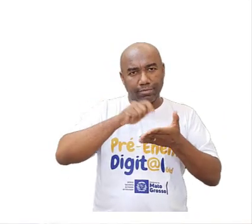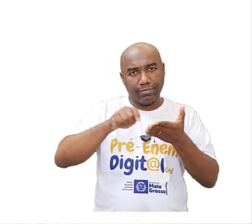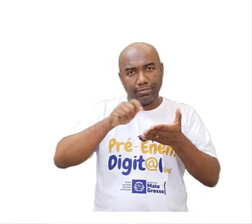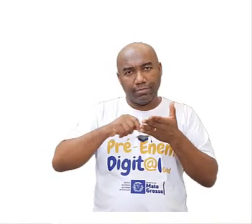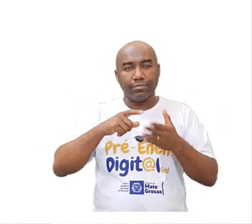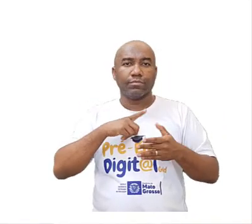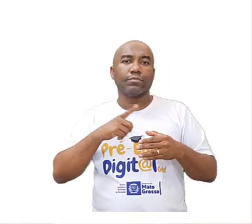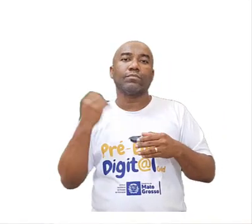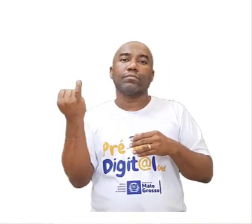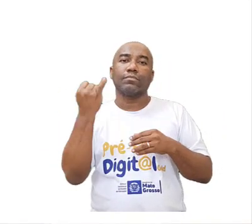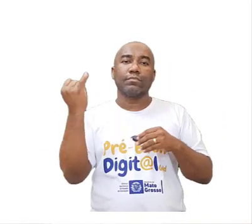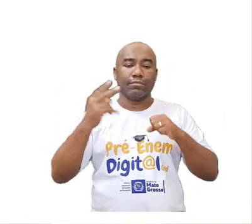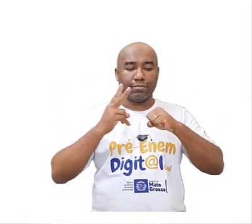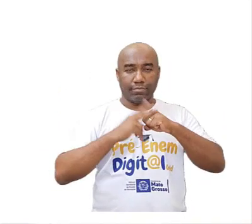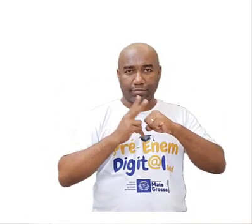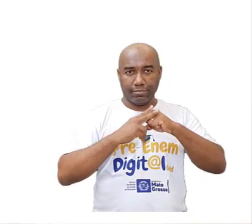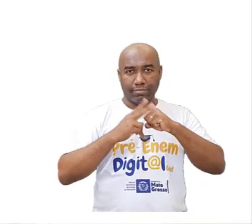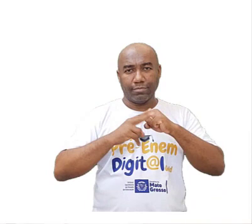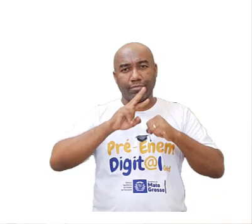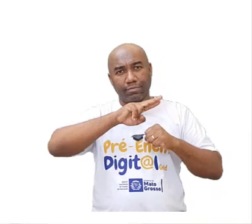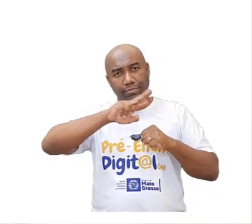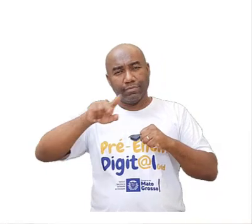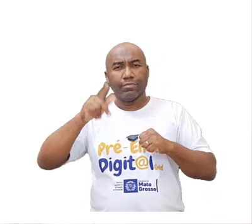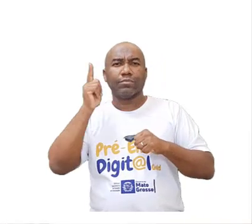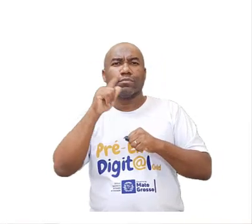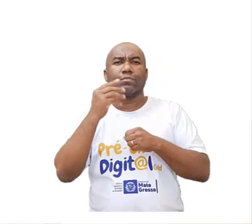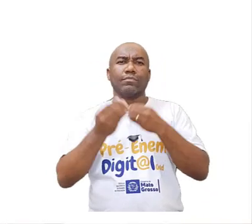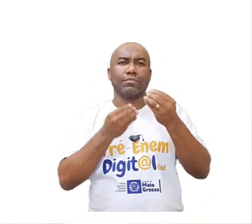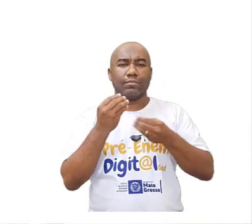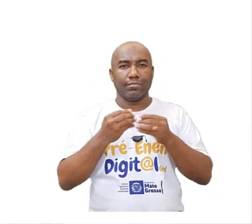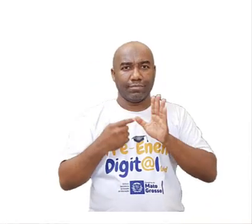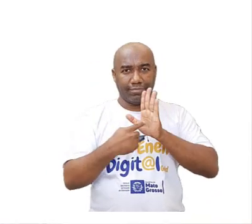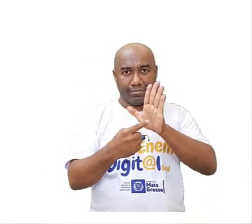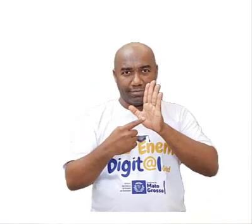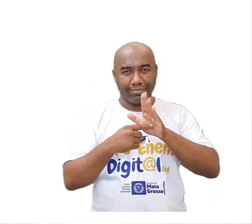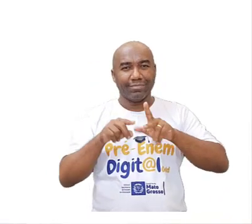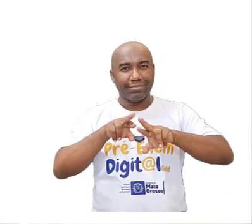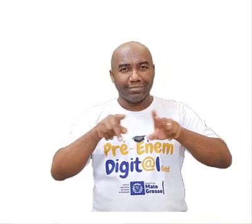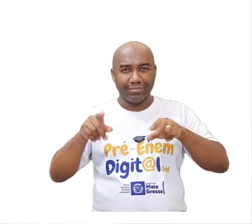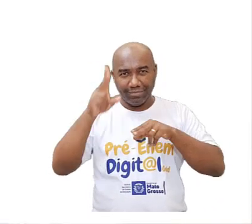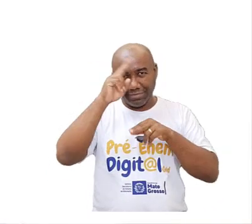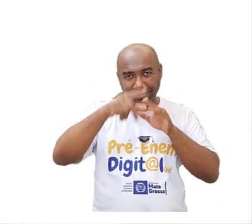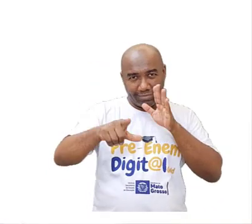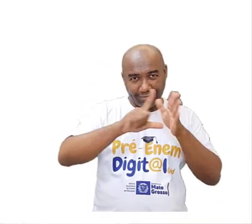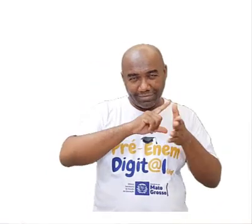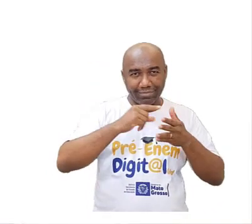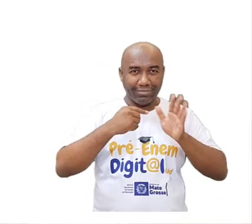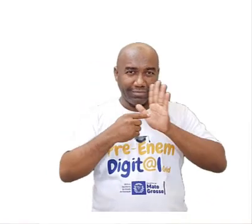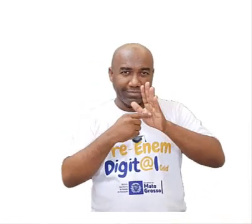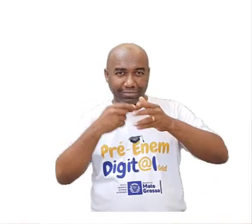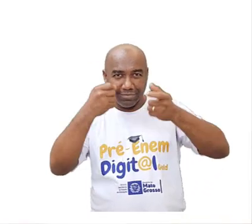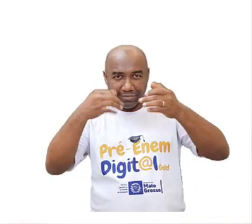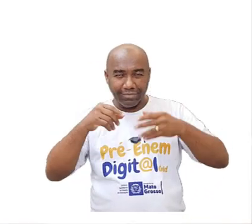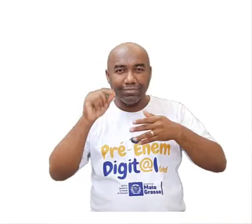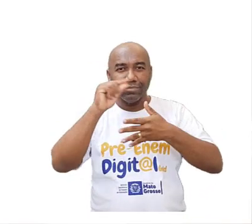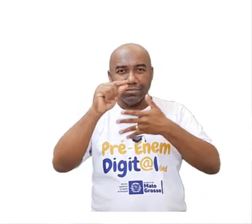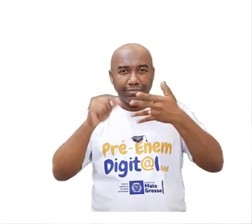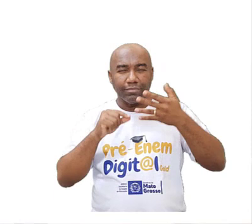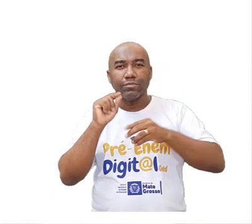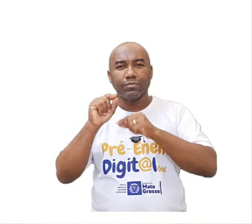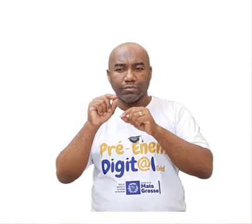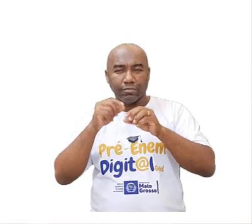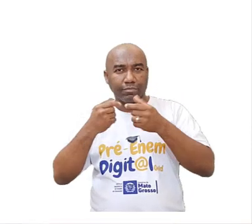você vai colocar um verbo muito forte, ok? Vejamos aqui, eu vou continuar analisando aquelas duas conclusões que tiraram